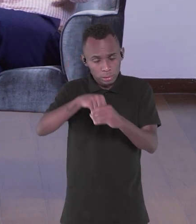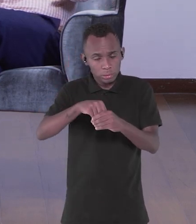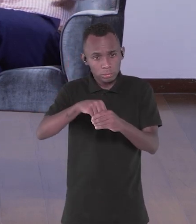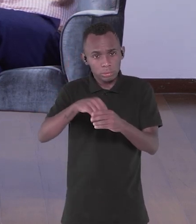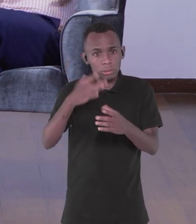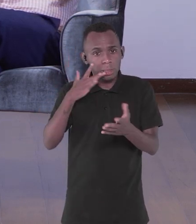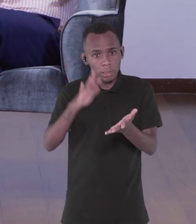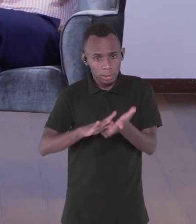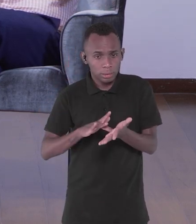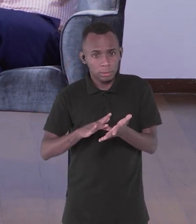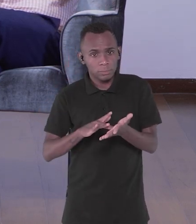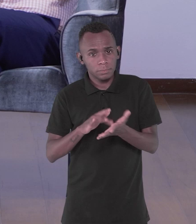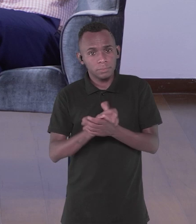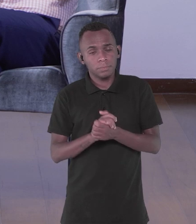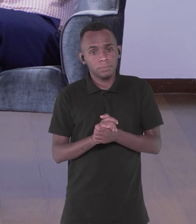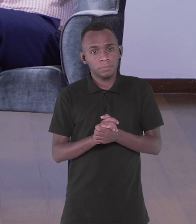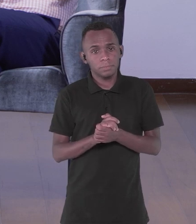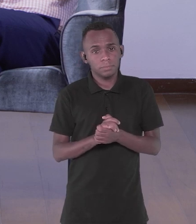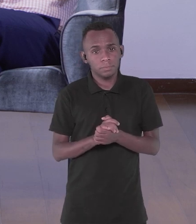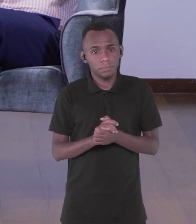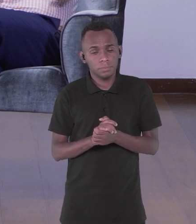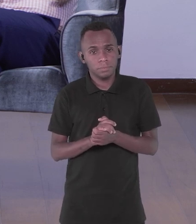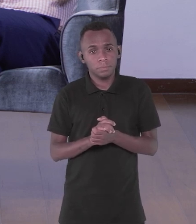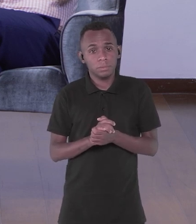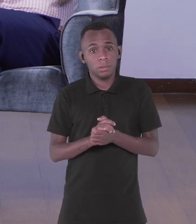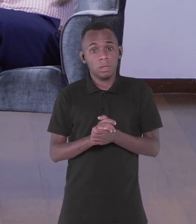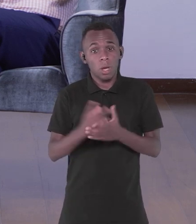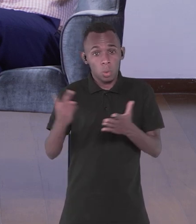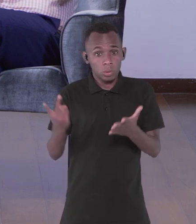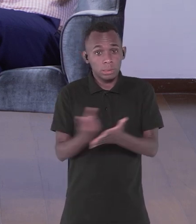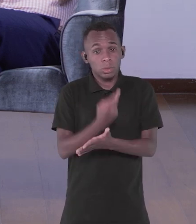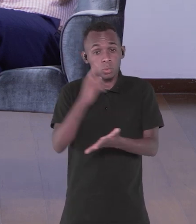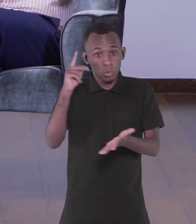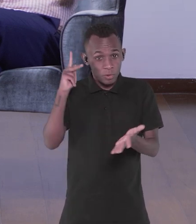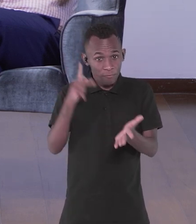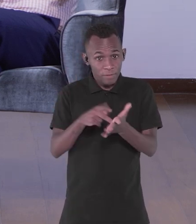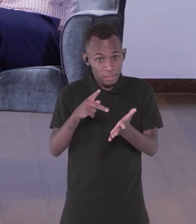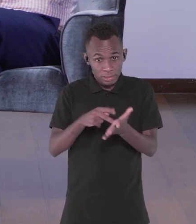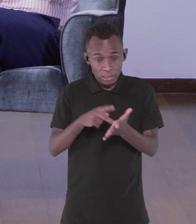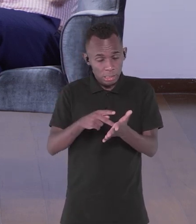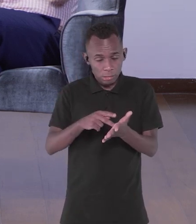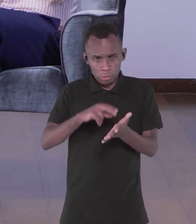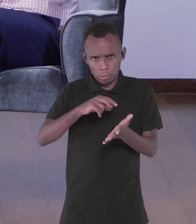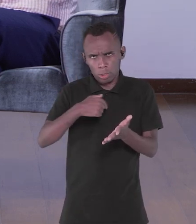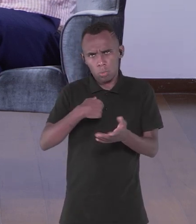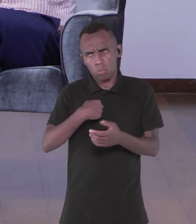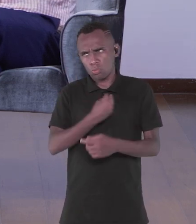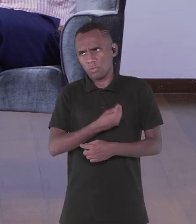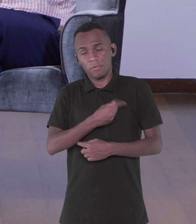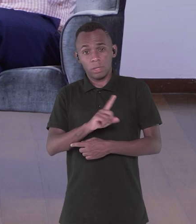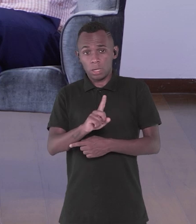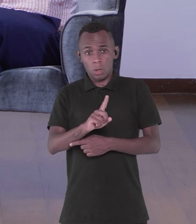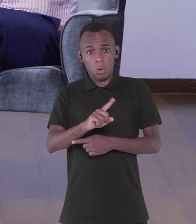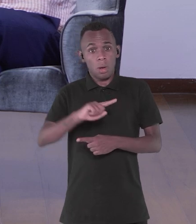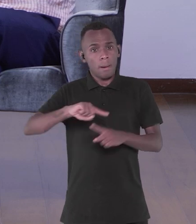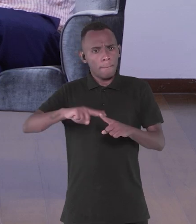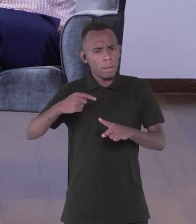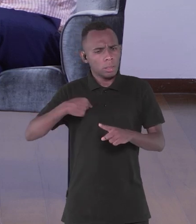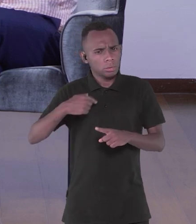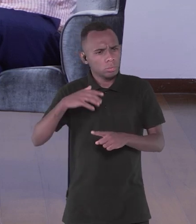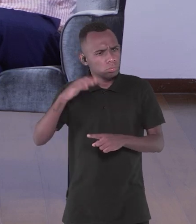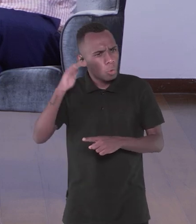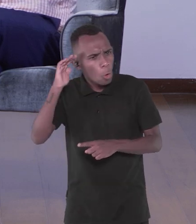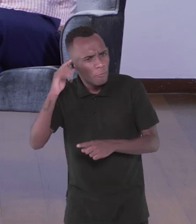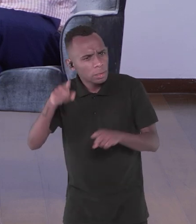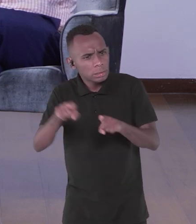aquilo foram realidades que eu não vivi, mas eu ouvi e